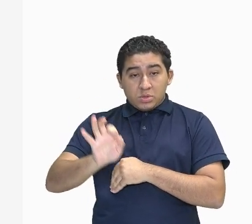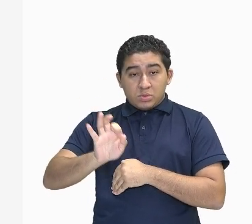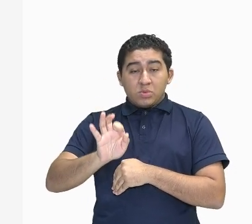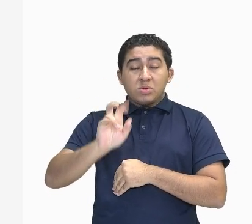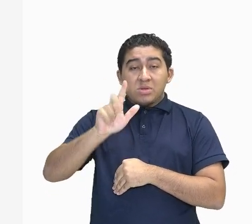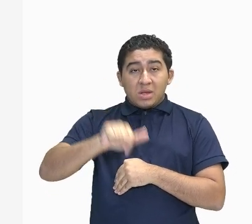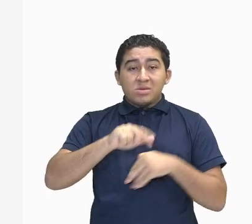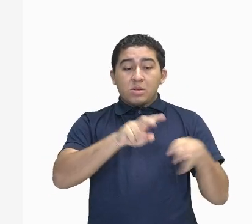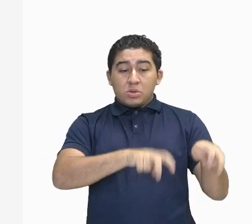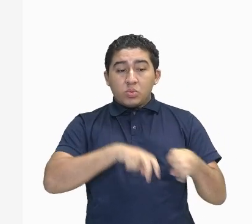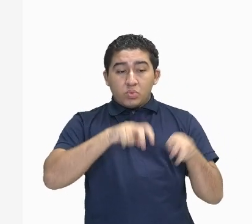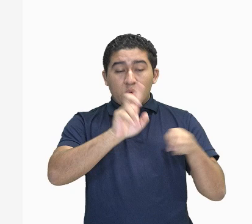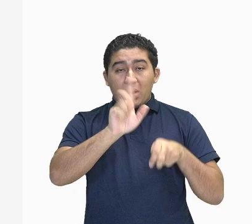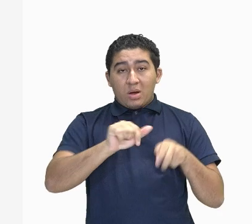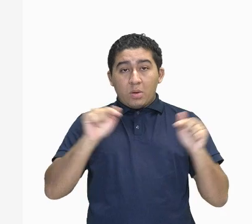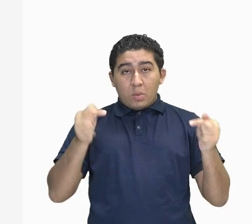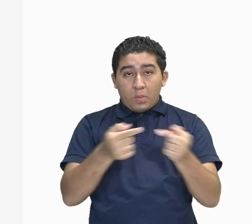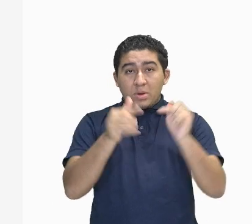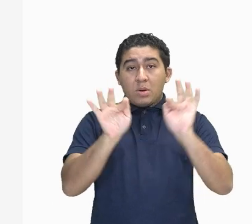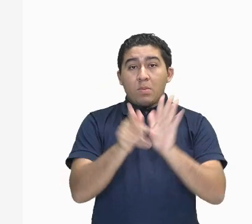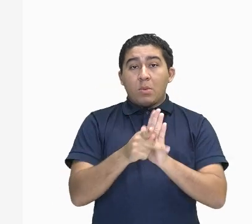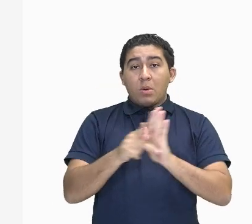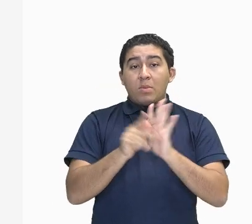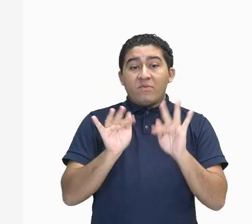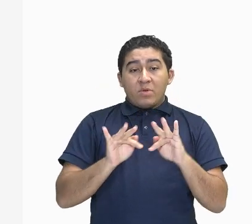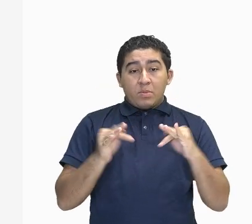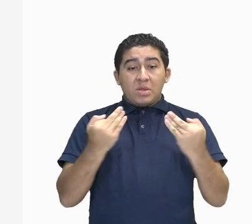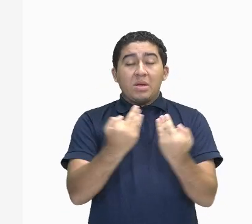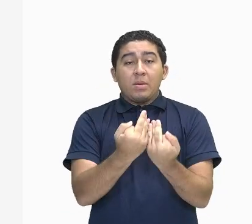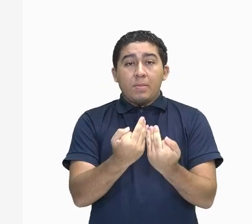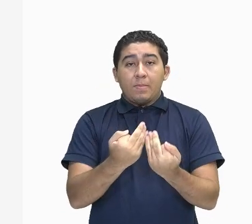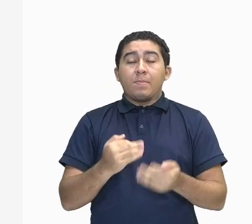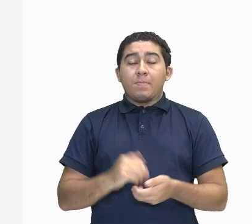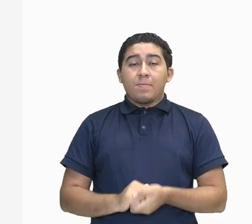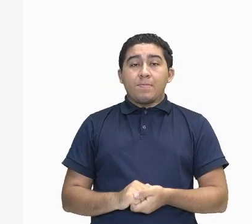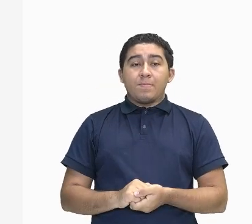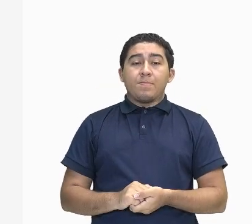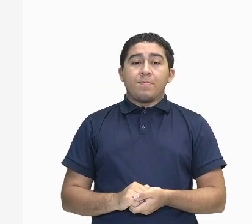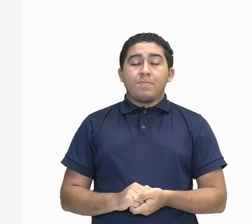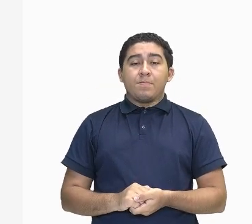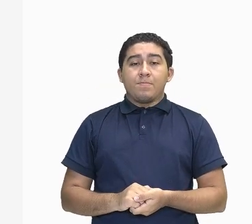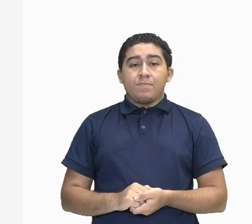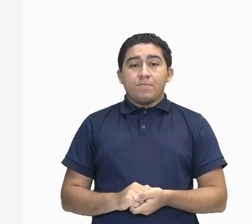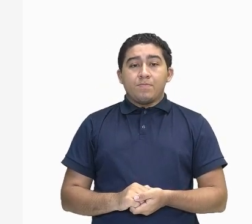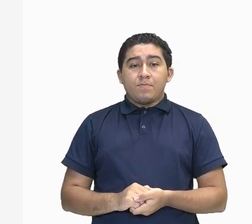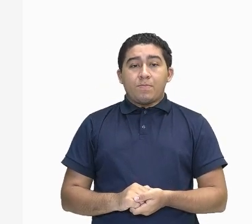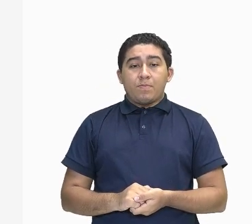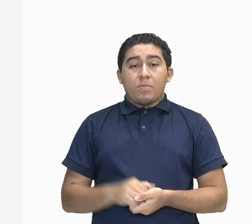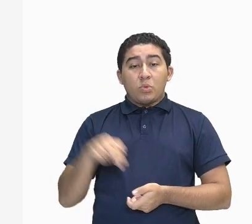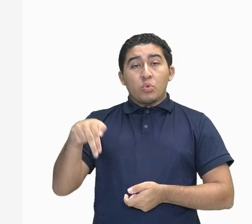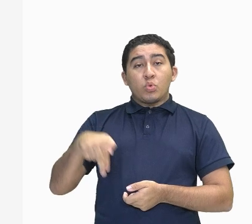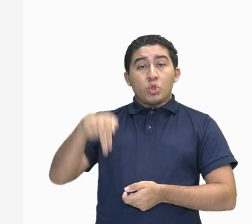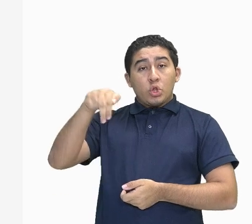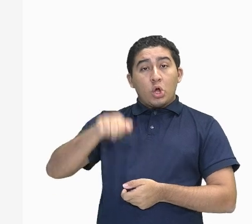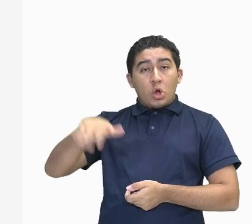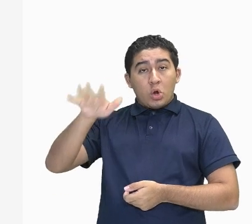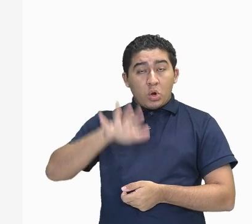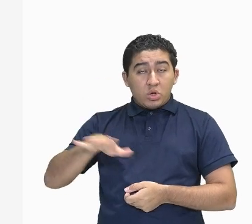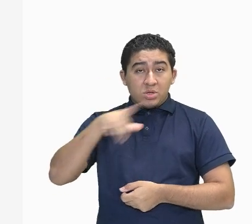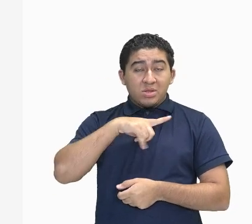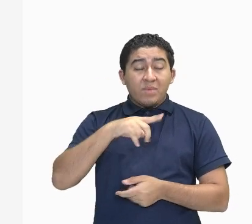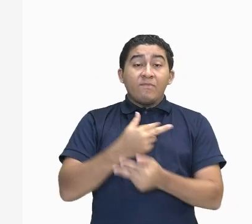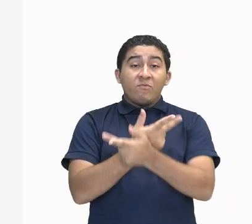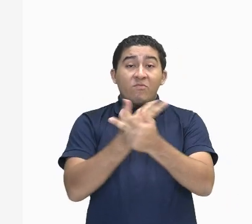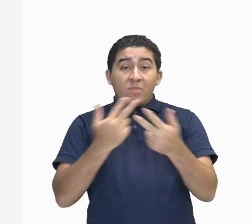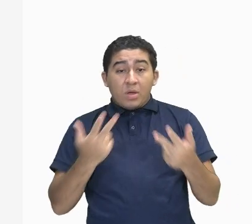dessa agricultura vinculada a uma agricultura familiar. Toda a parte aí da região norte, praticamente, pega várias partes